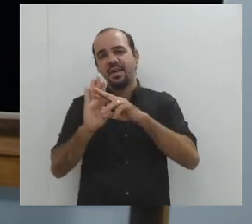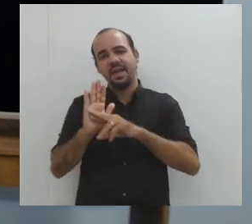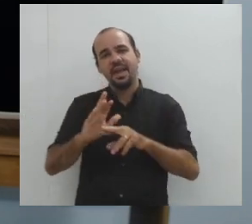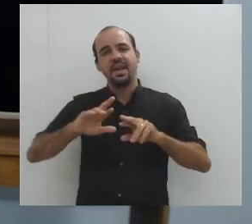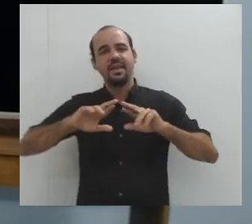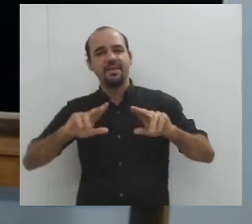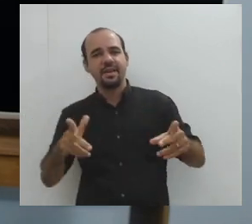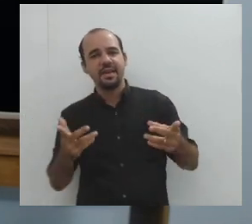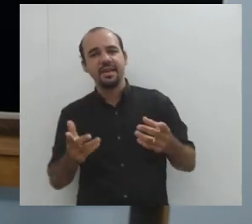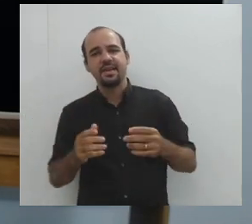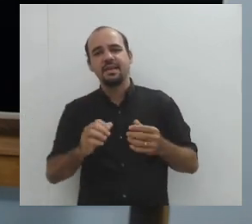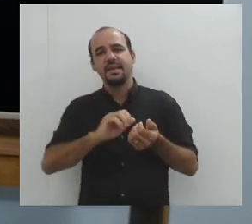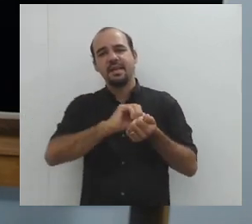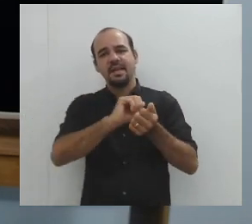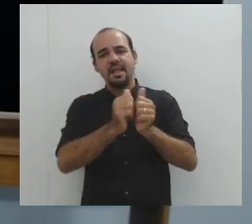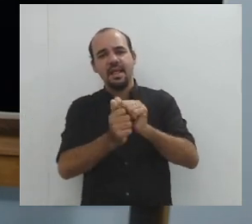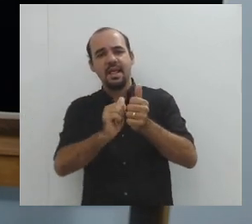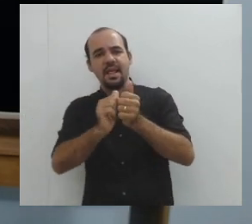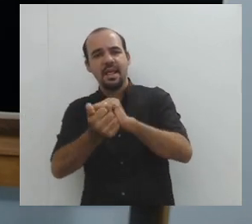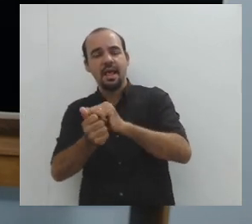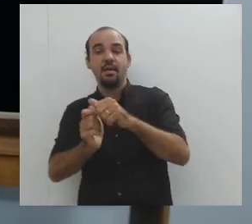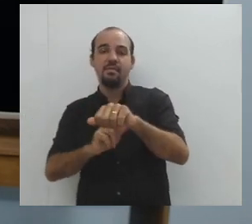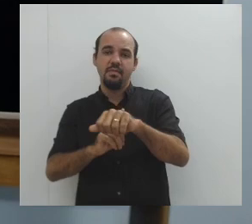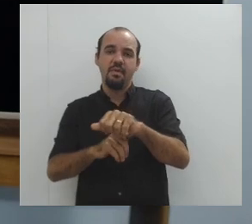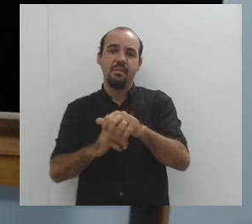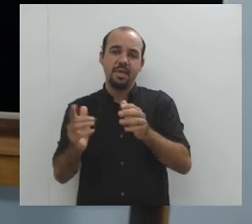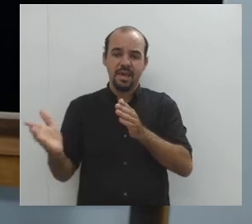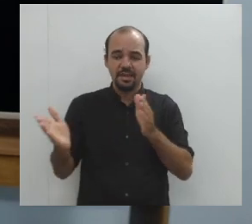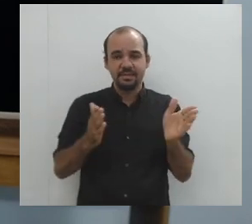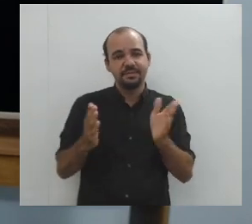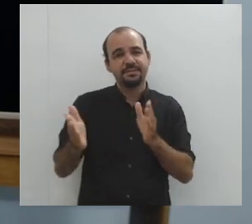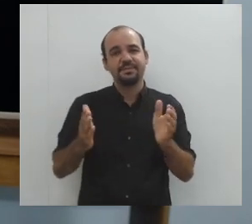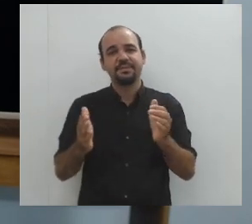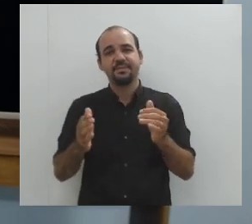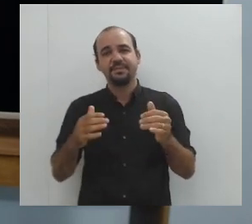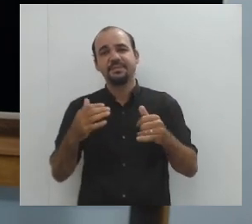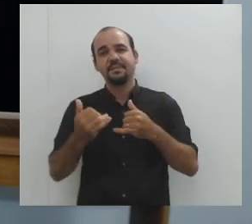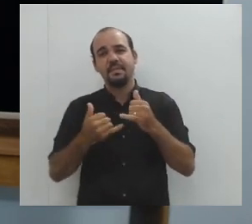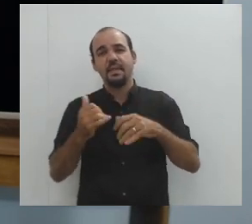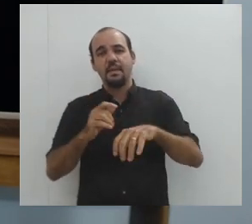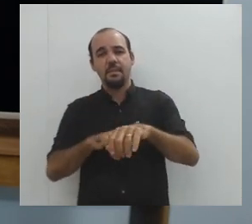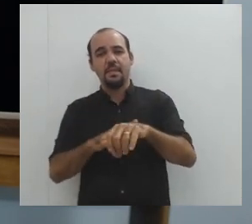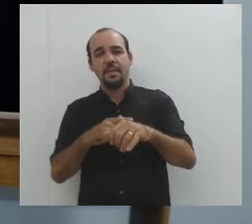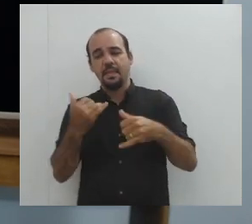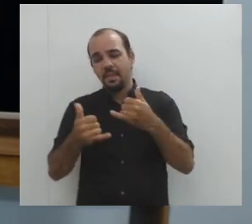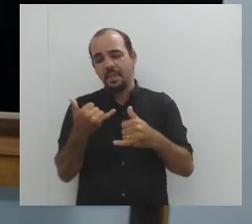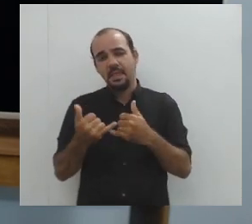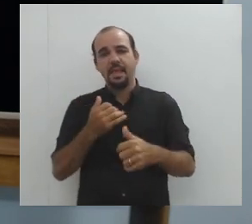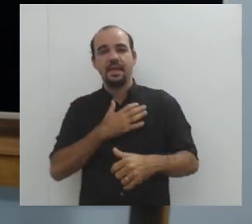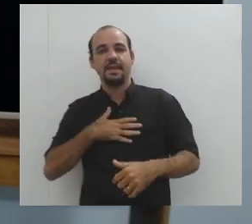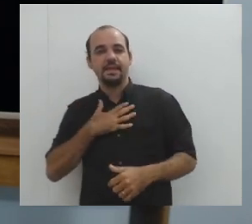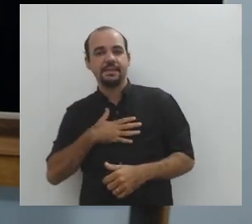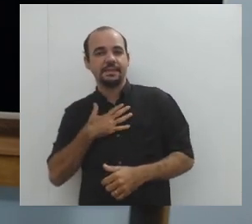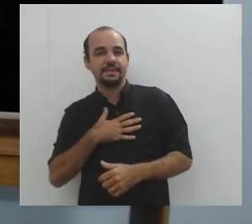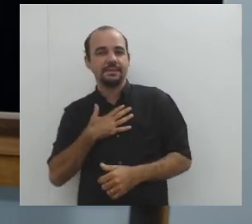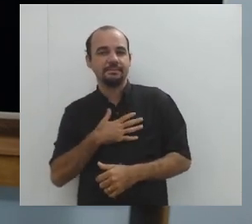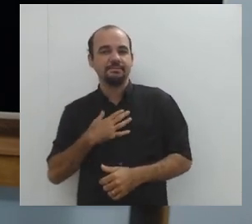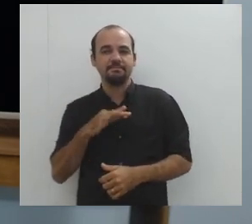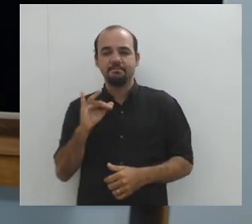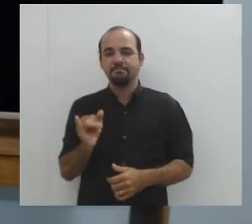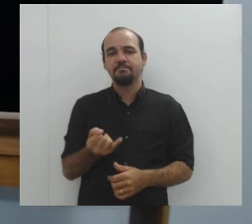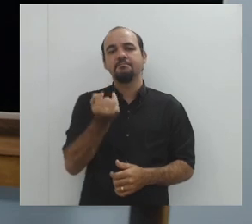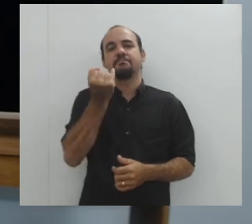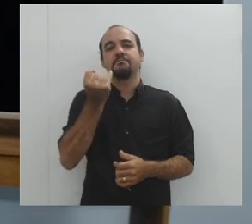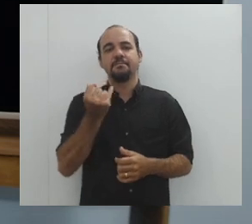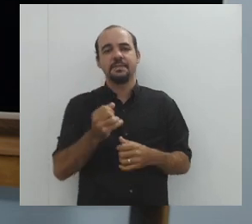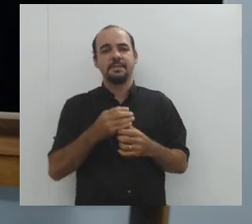e adequar esse momento que é lúdico, que é para dar prazer, para que seja feito de